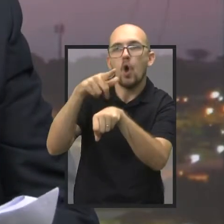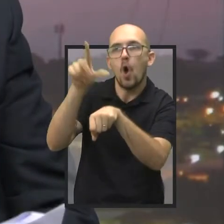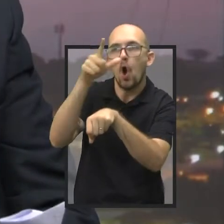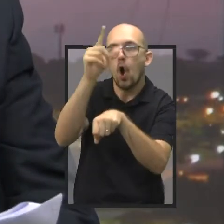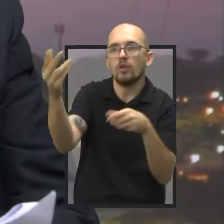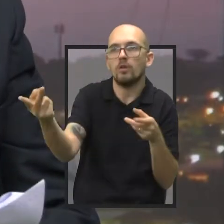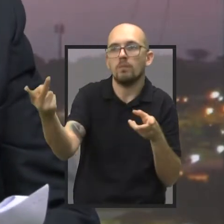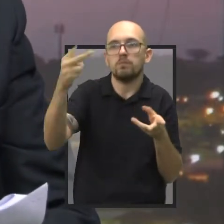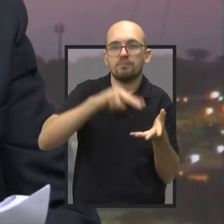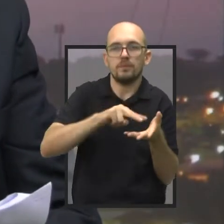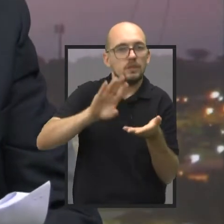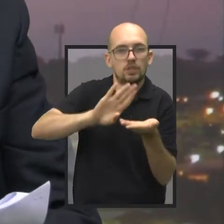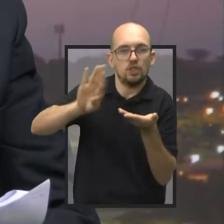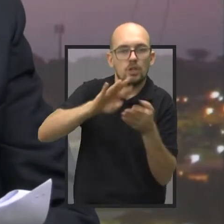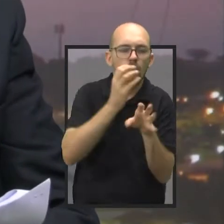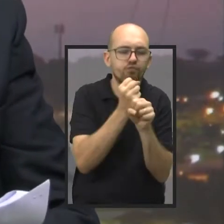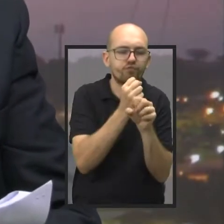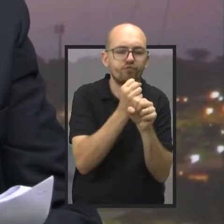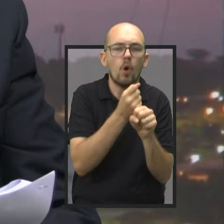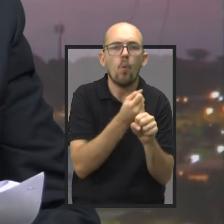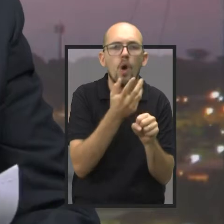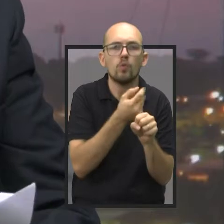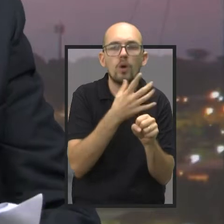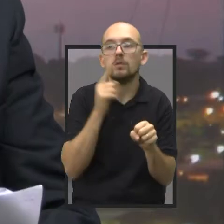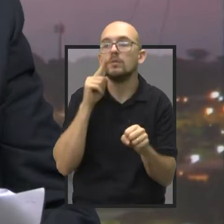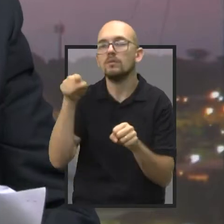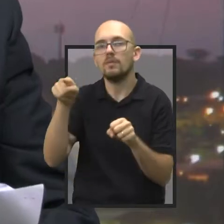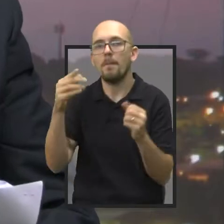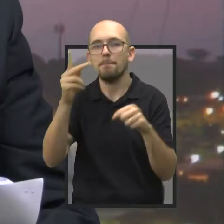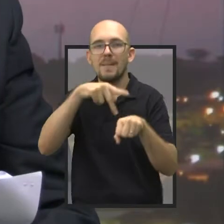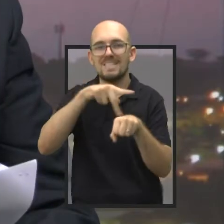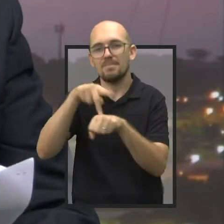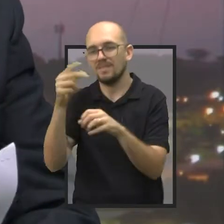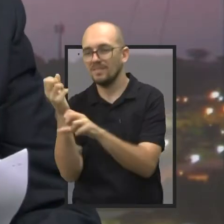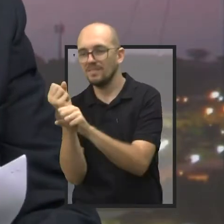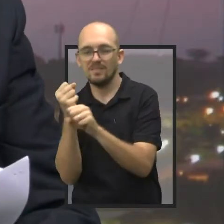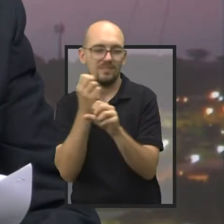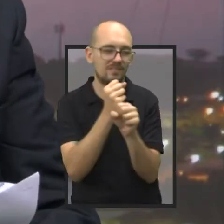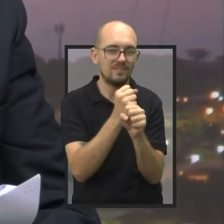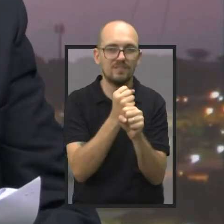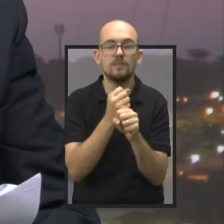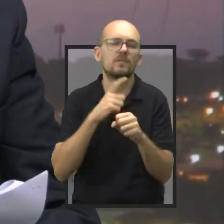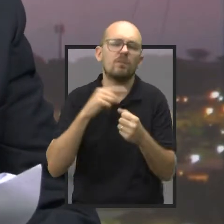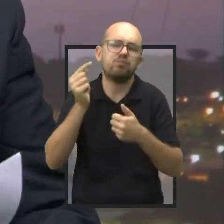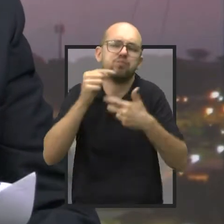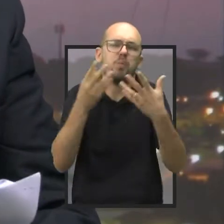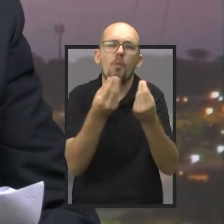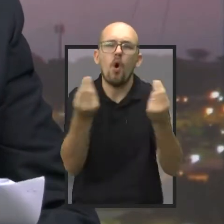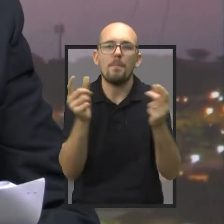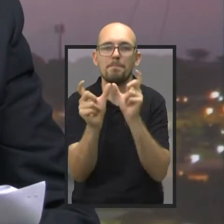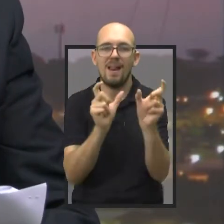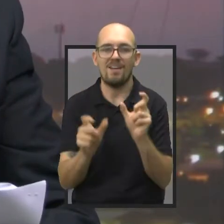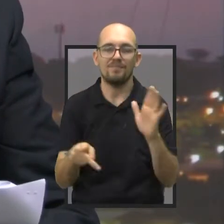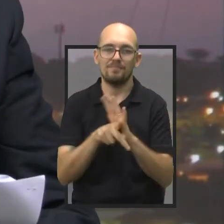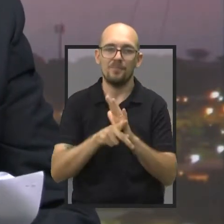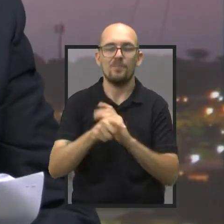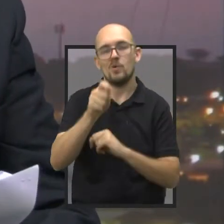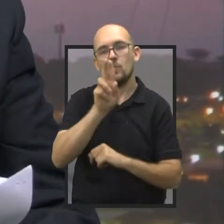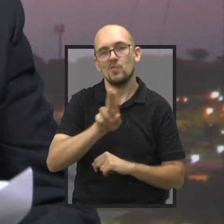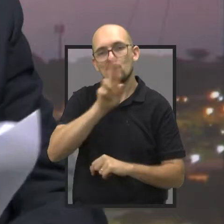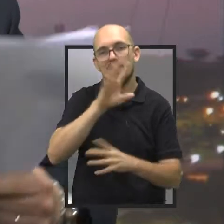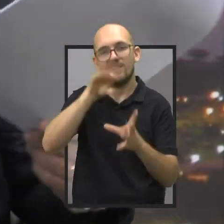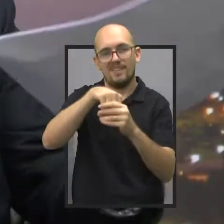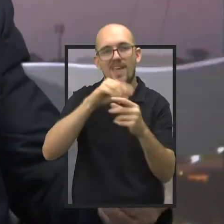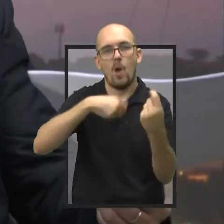fora do país. Então tem uma série de nomenclaturas que é utilizado pelo profissional economista